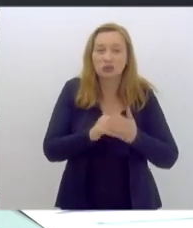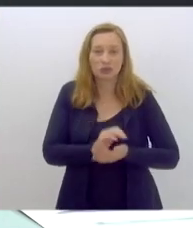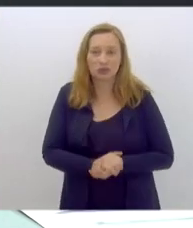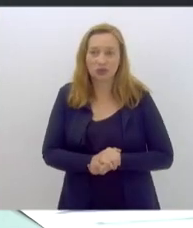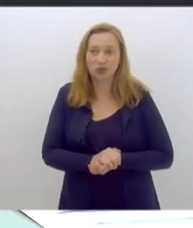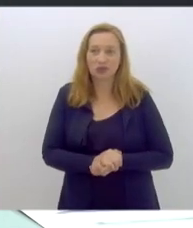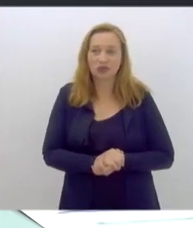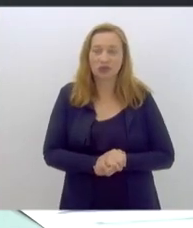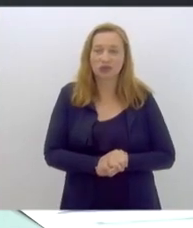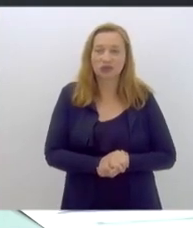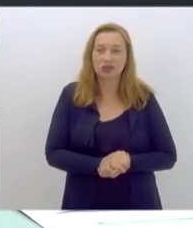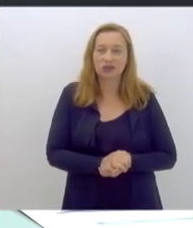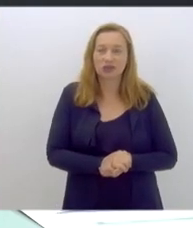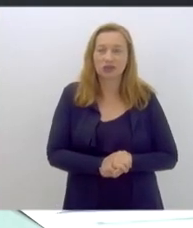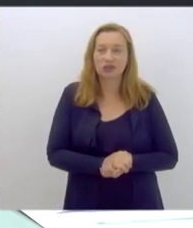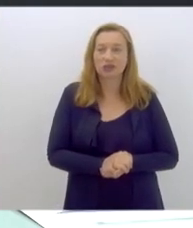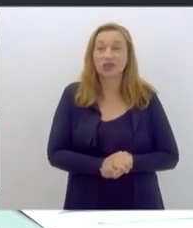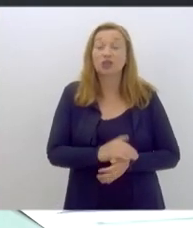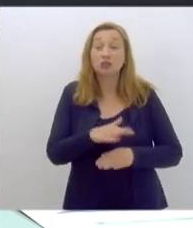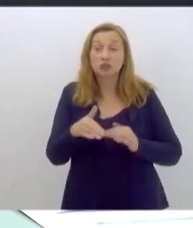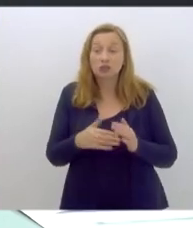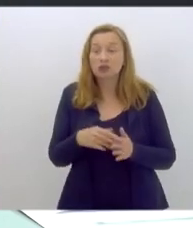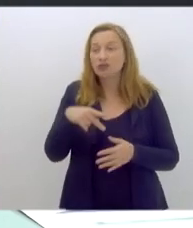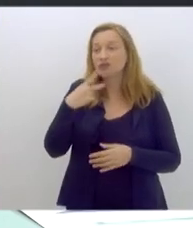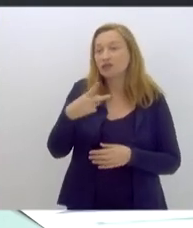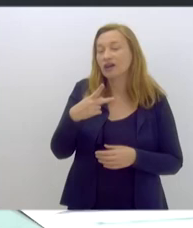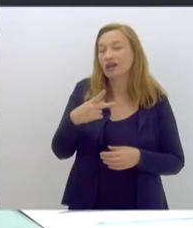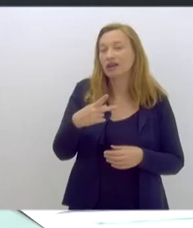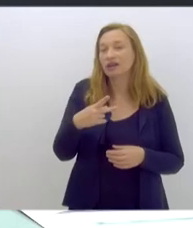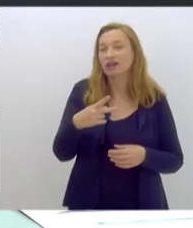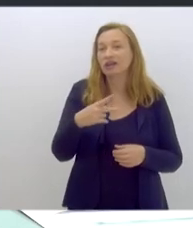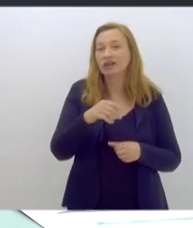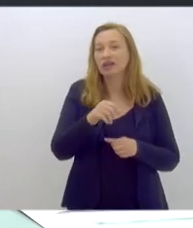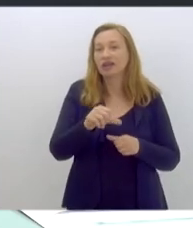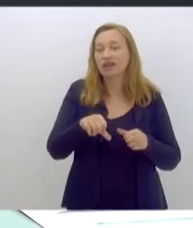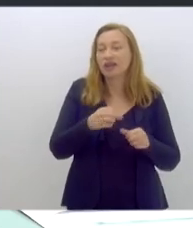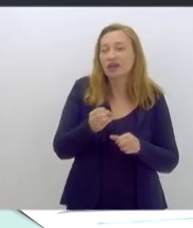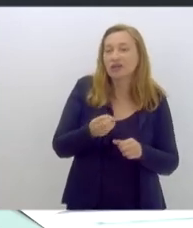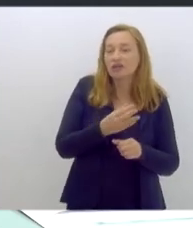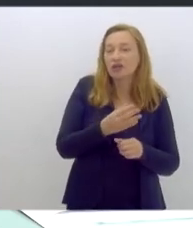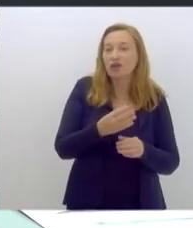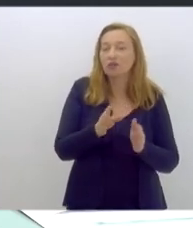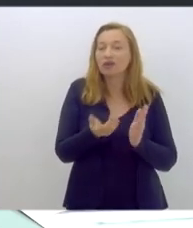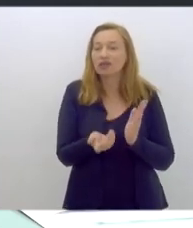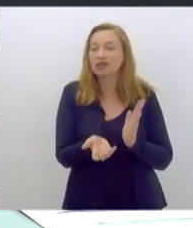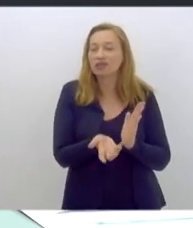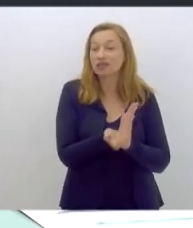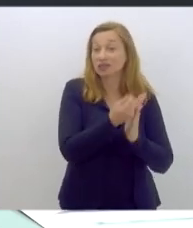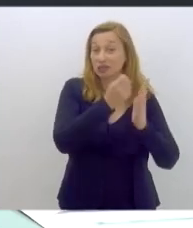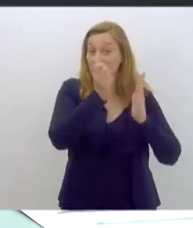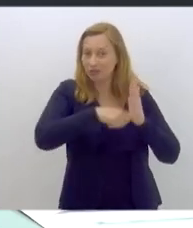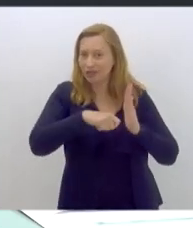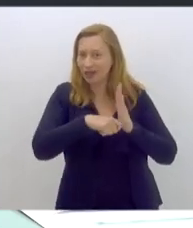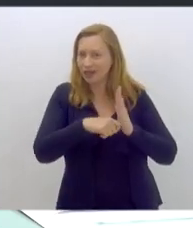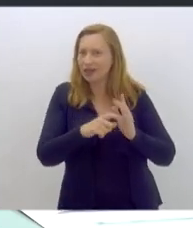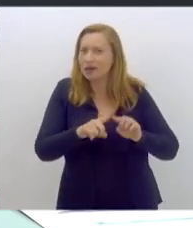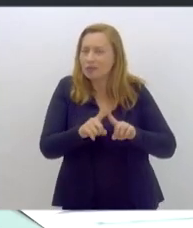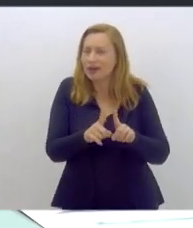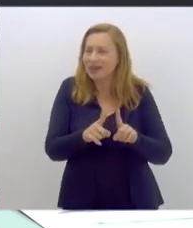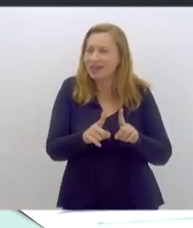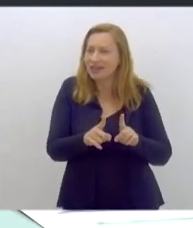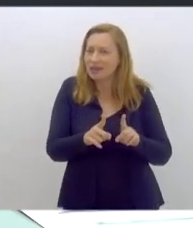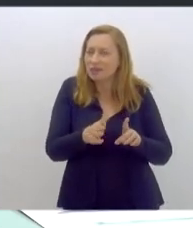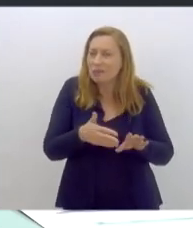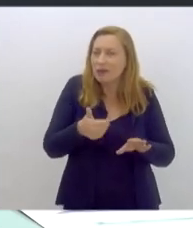ambos disseram da reforma tributária se a reforma tributária é para melhor